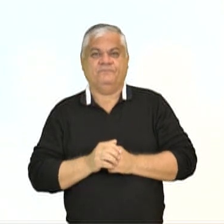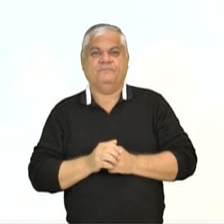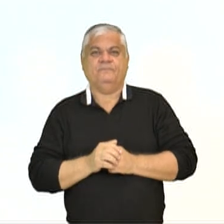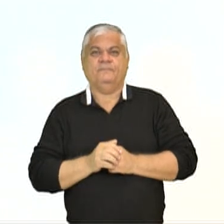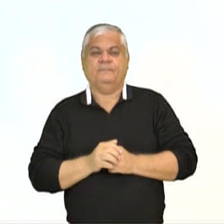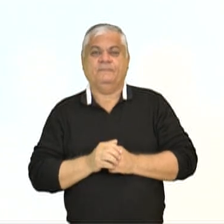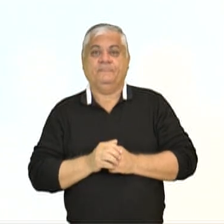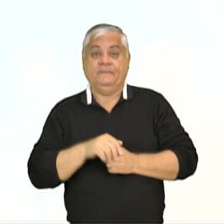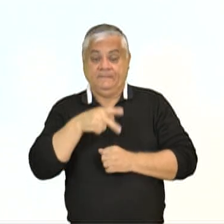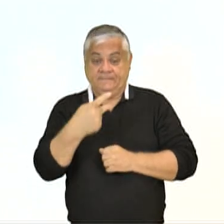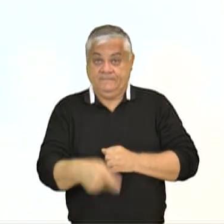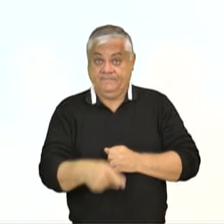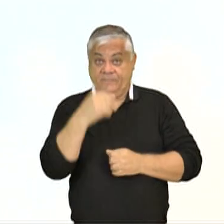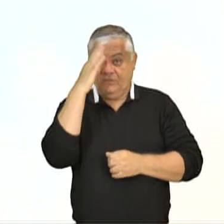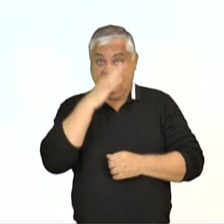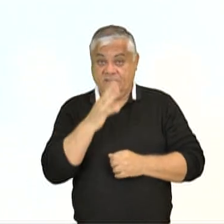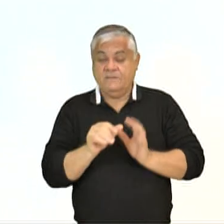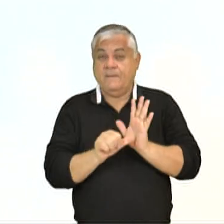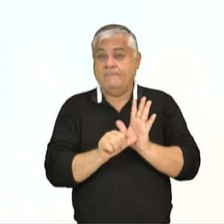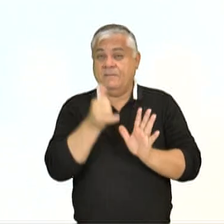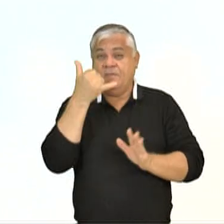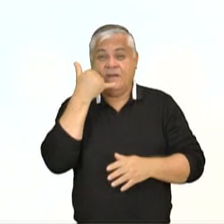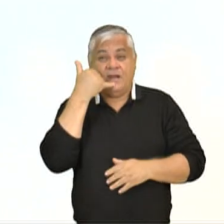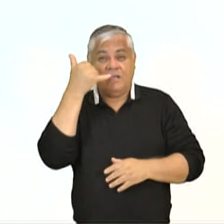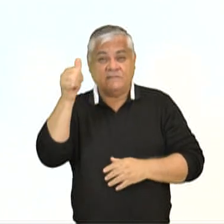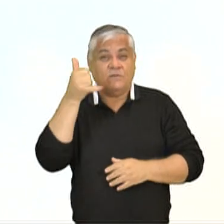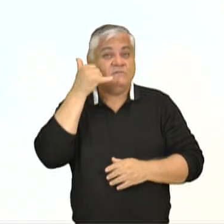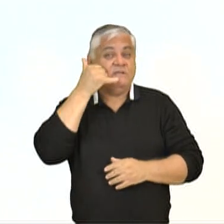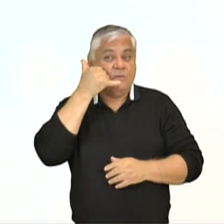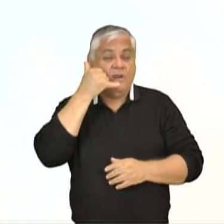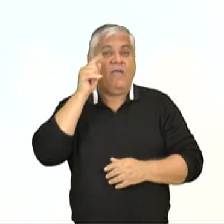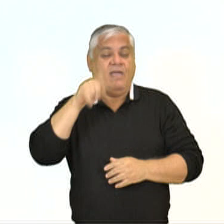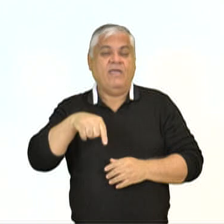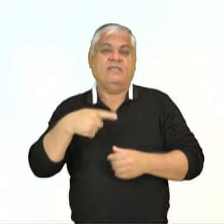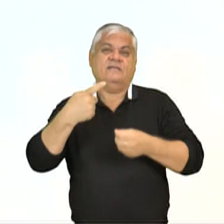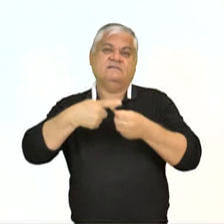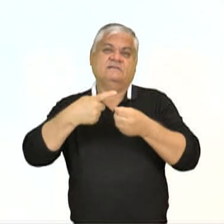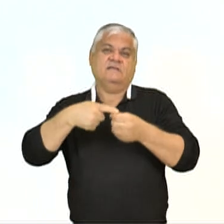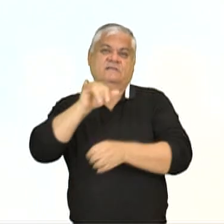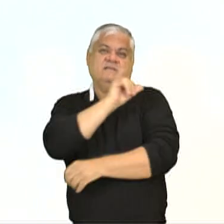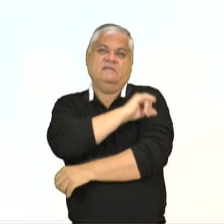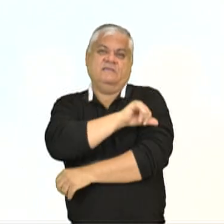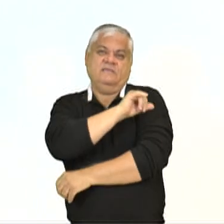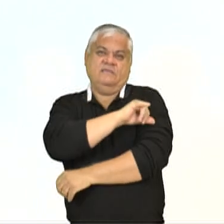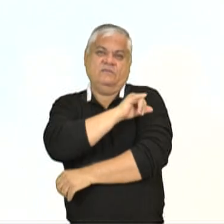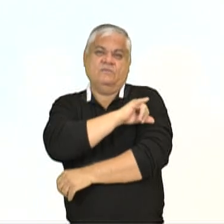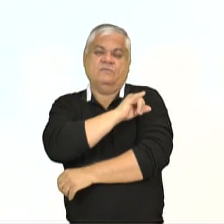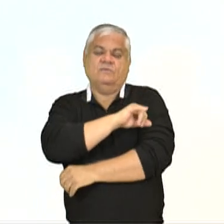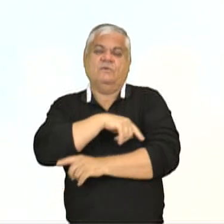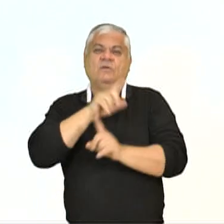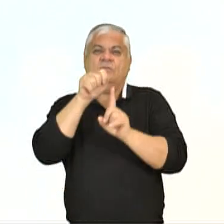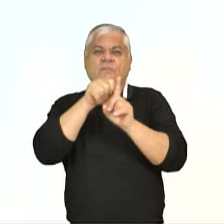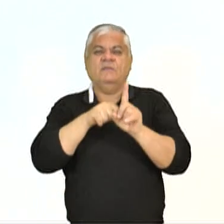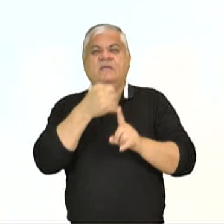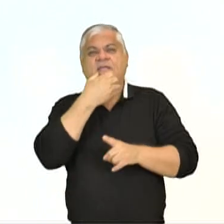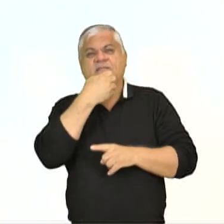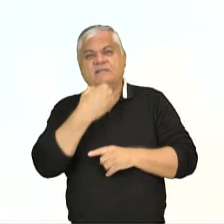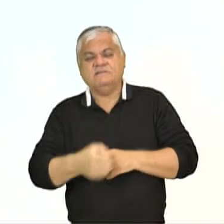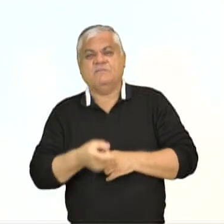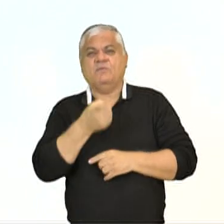Continuação. No Brasil, a primeira ligação por celular foi feita na cidade do Rio de Janeiro, no mês de dezembro